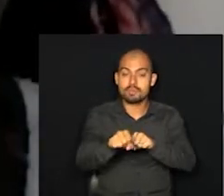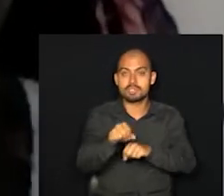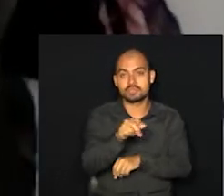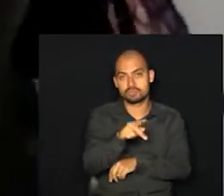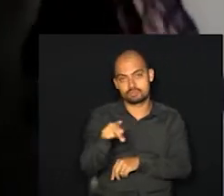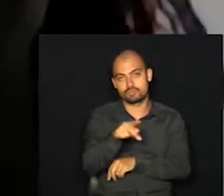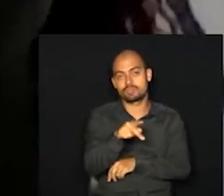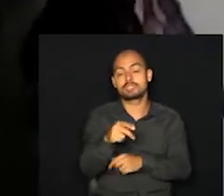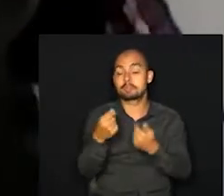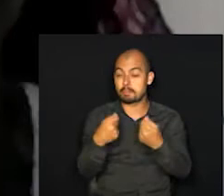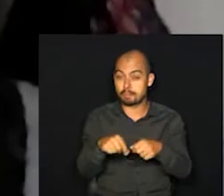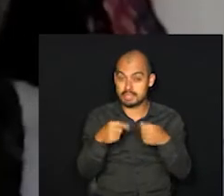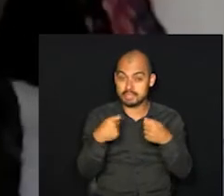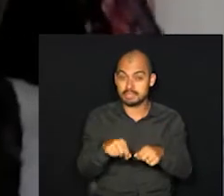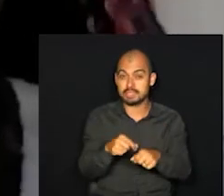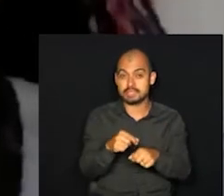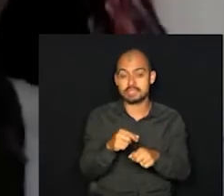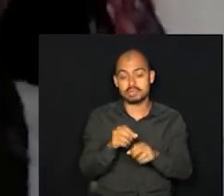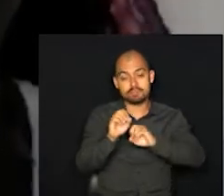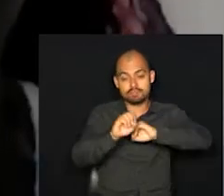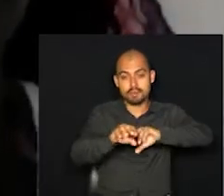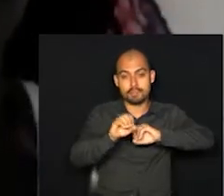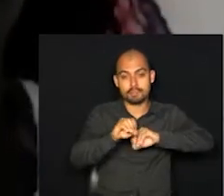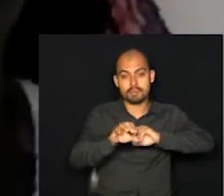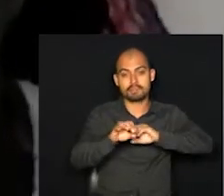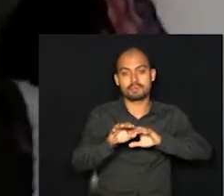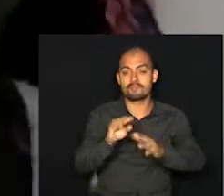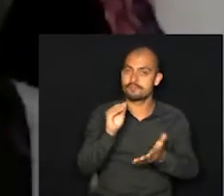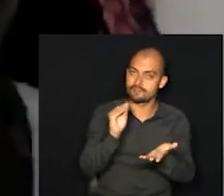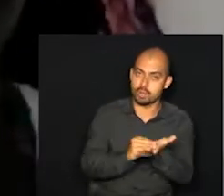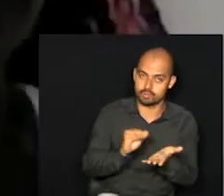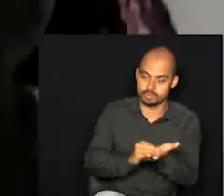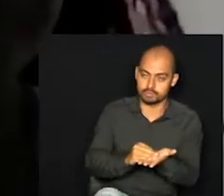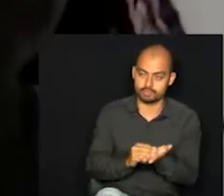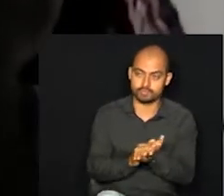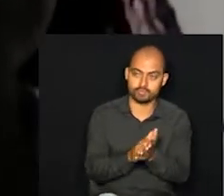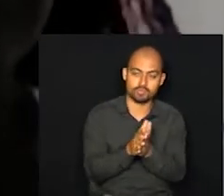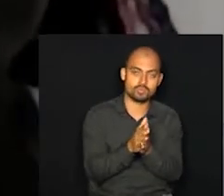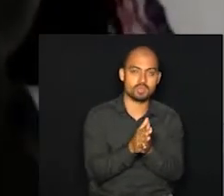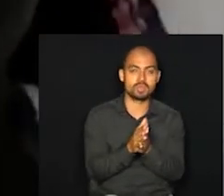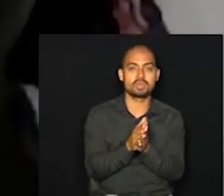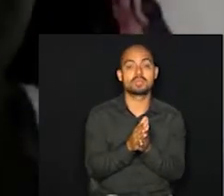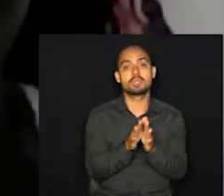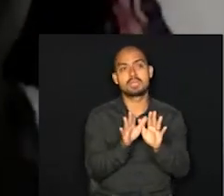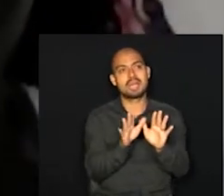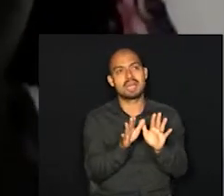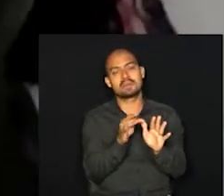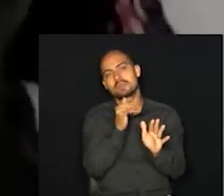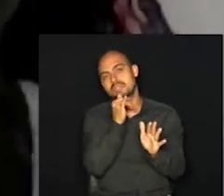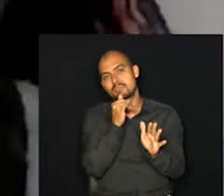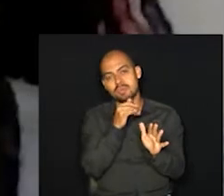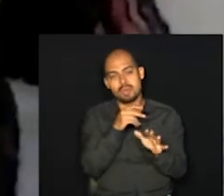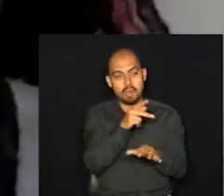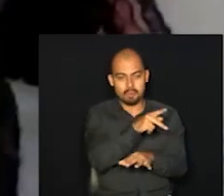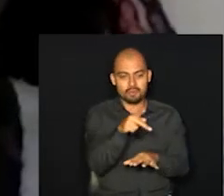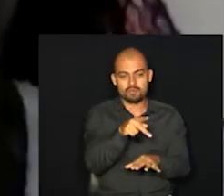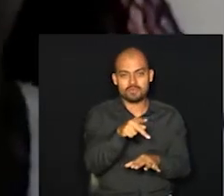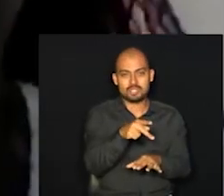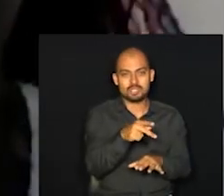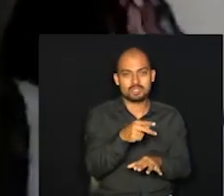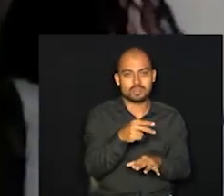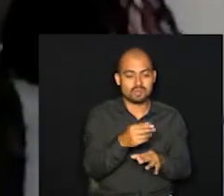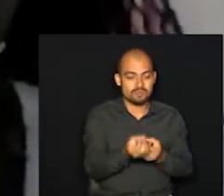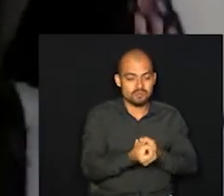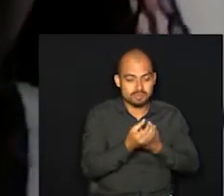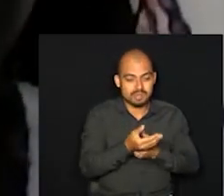acho que é uma coisa que falta. Não porque eles não querem se aprimorar, é porque isso não é oferecido.